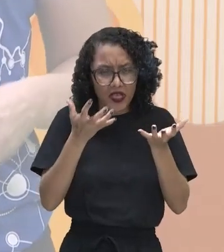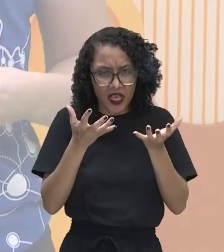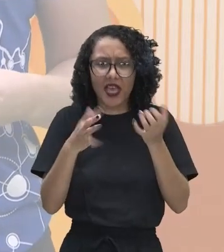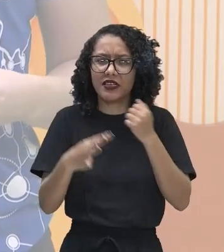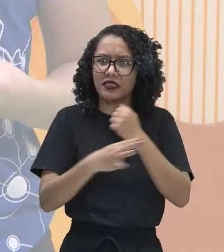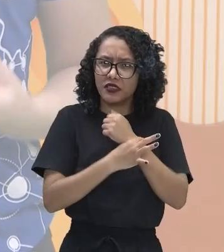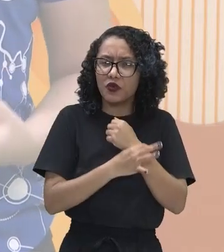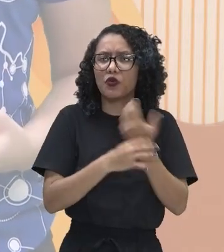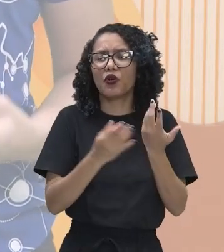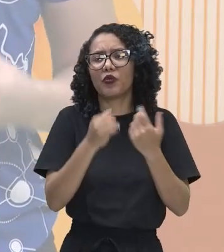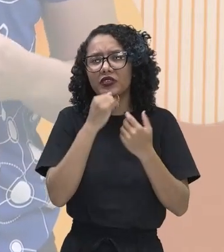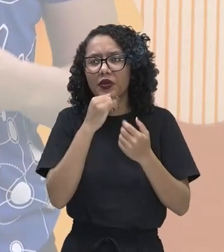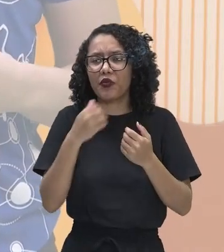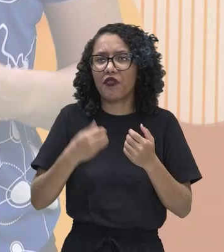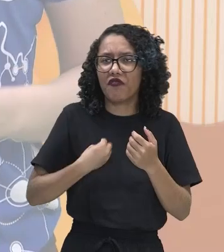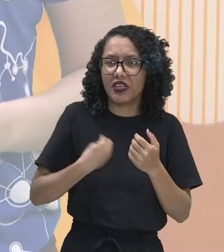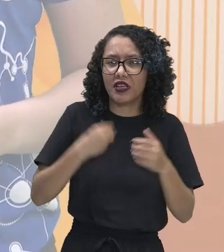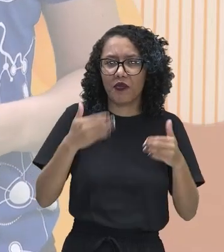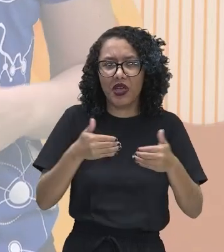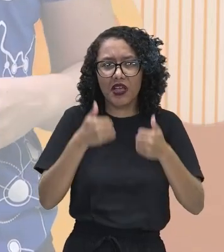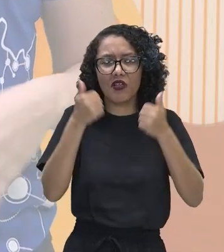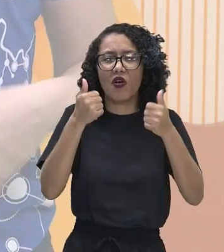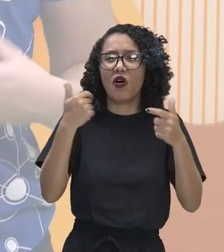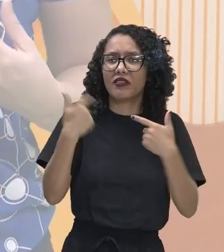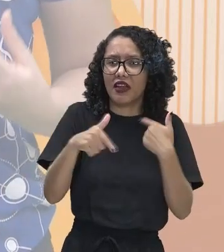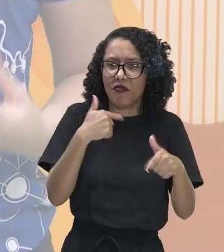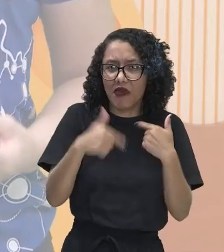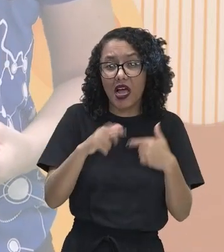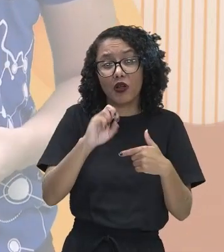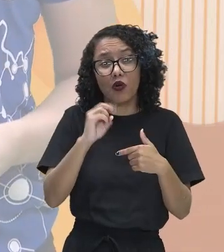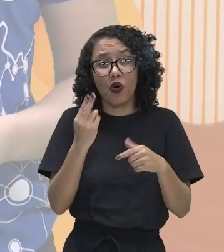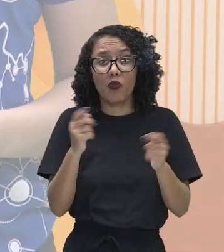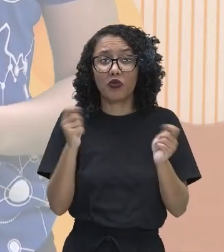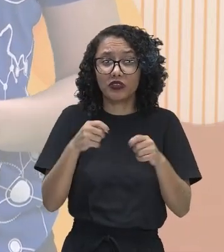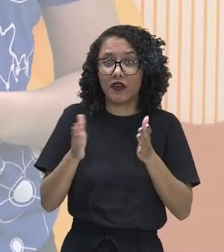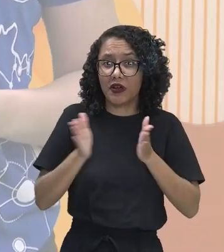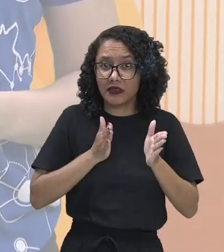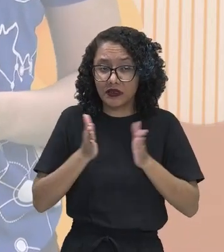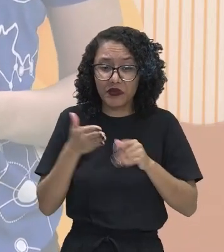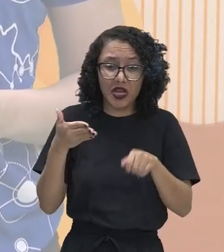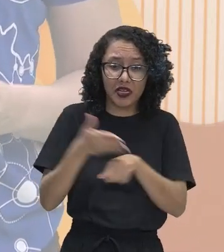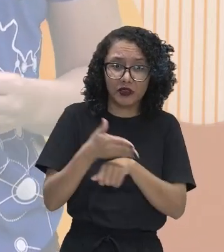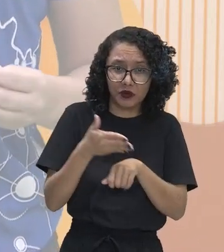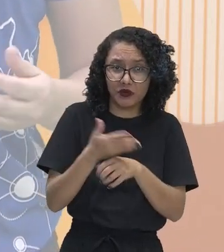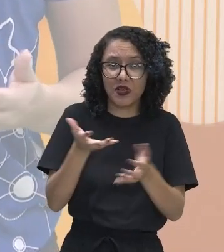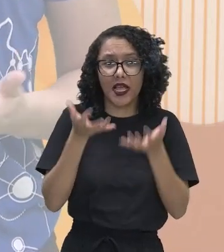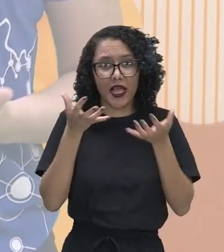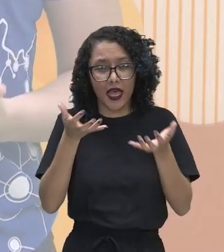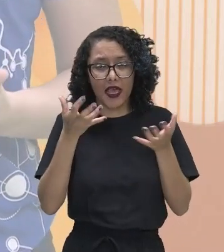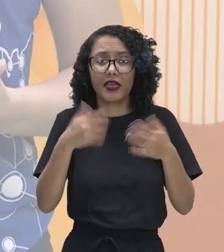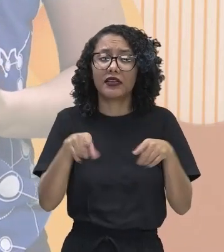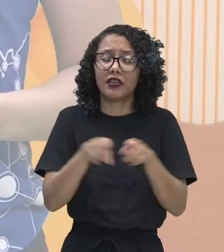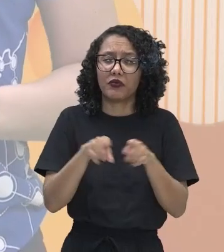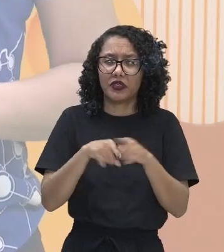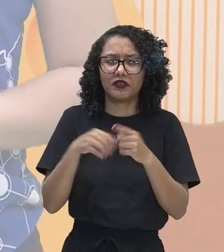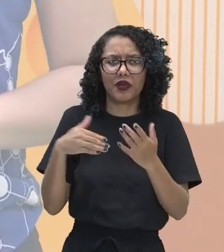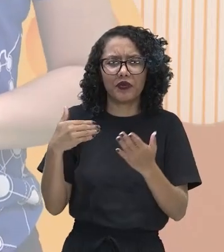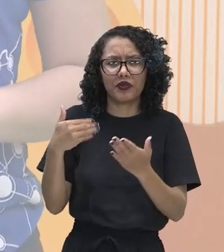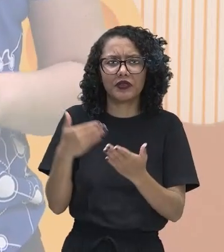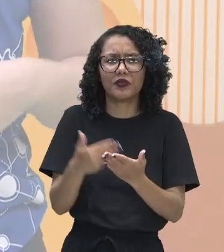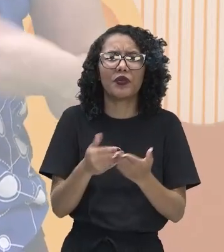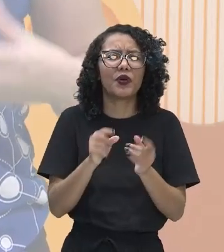trabalho ou acesso a recursos. A gente vai perceber ao longo da aula que em diferentes